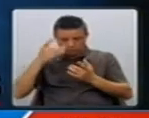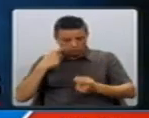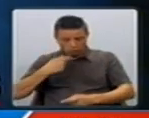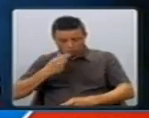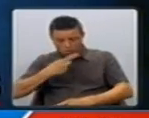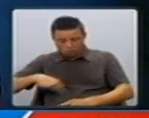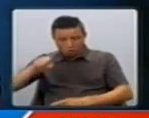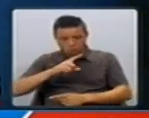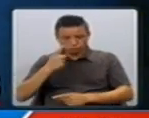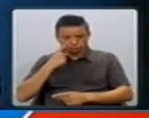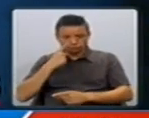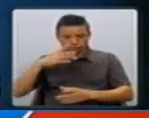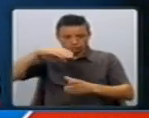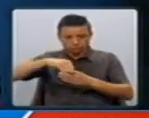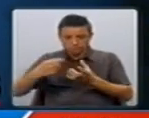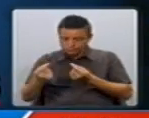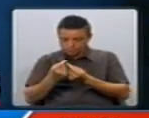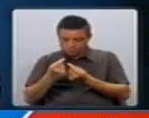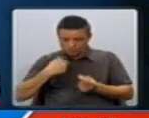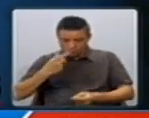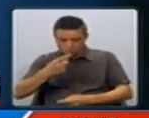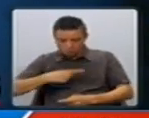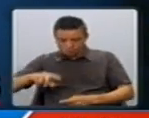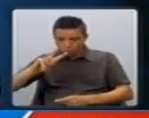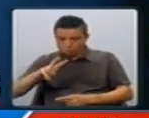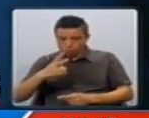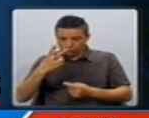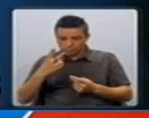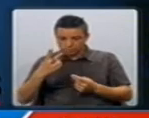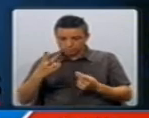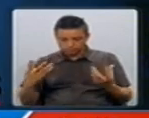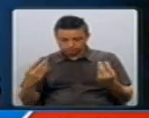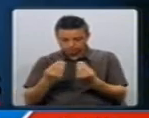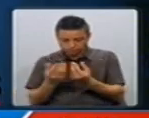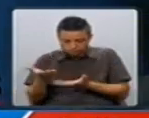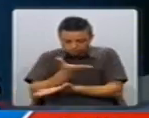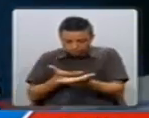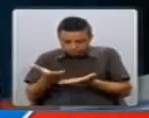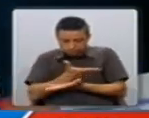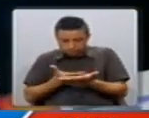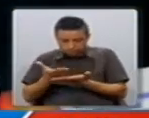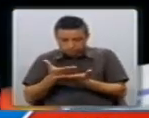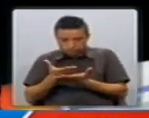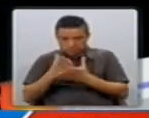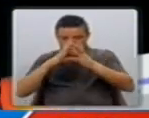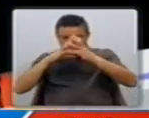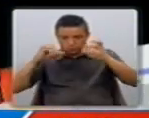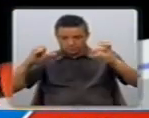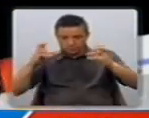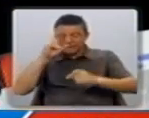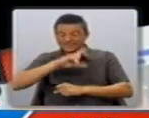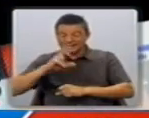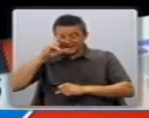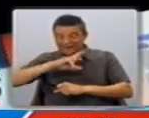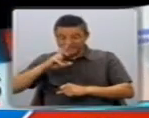conhecemos até mesmo nas galáxias mais próximas de nós, é que quando duas galáxias se encontram, se interagem, aquilo agita as nuvens moleculares de gás, o que